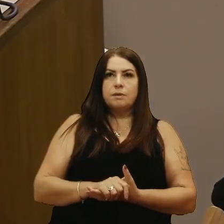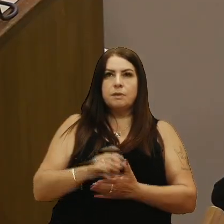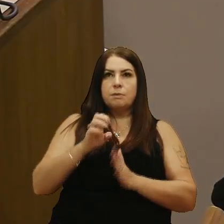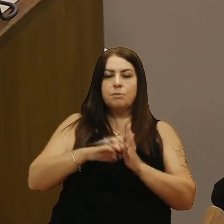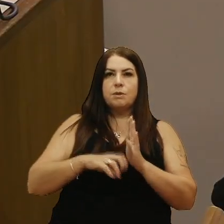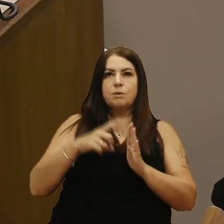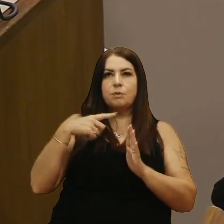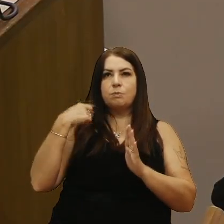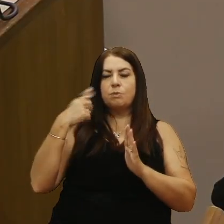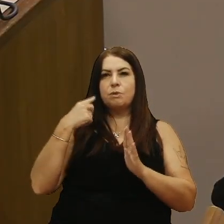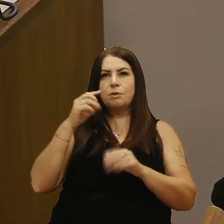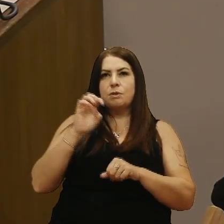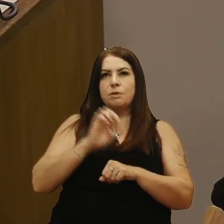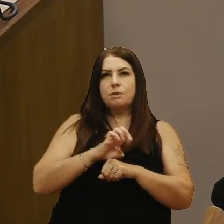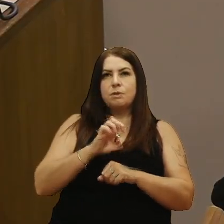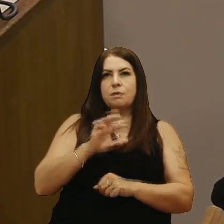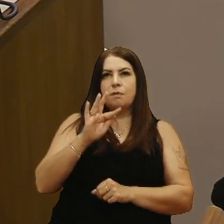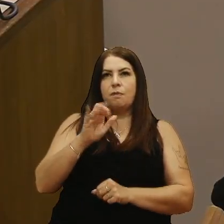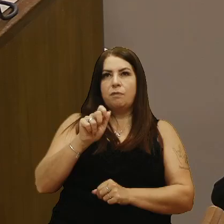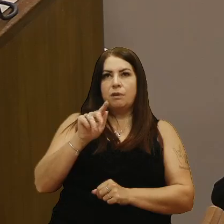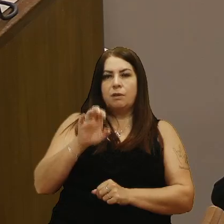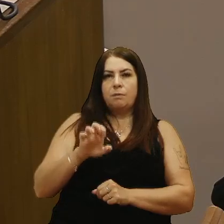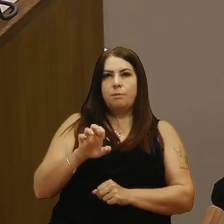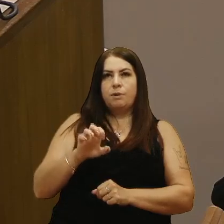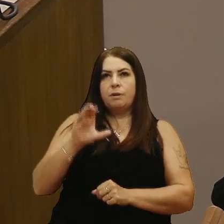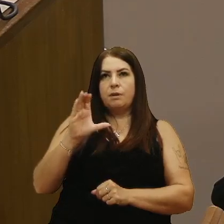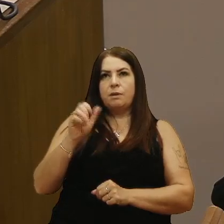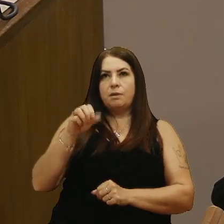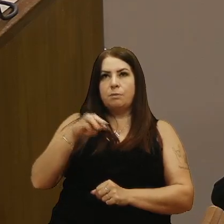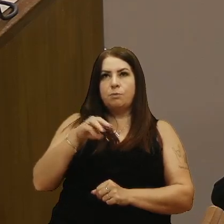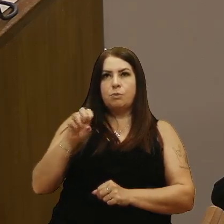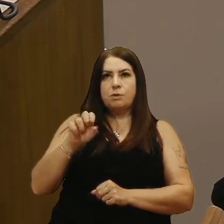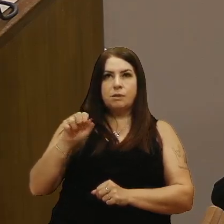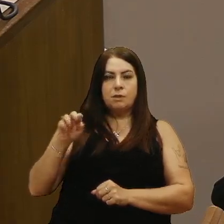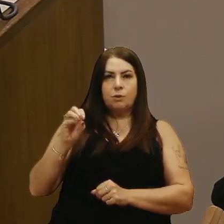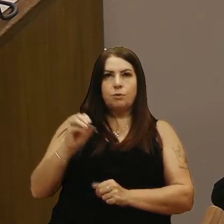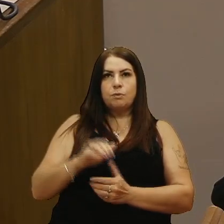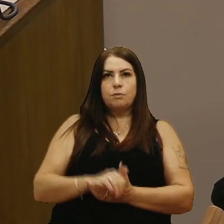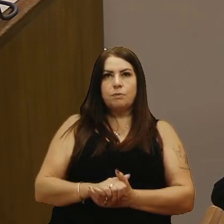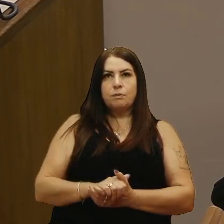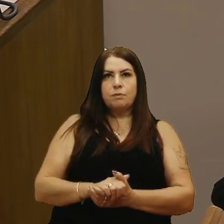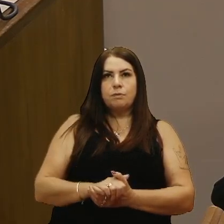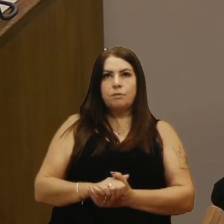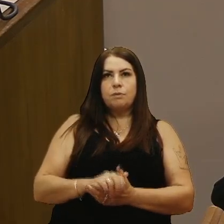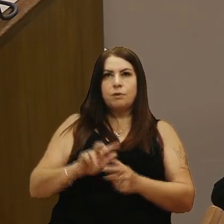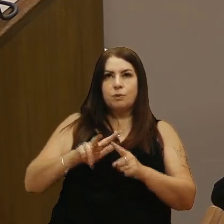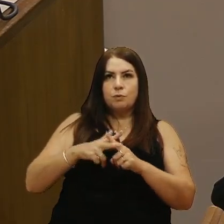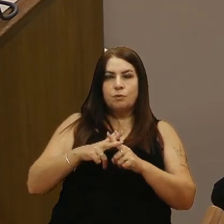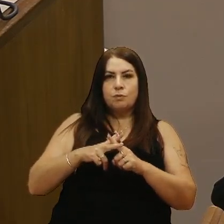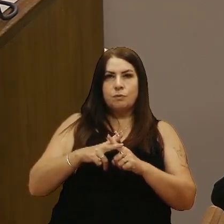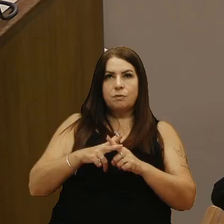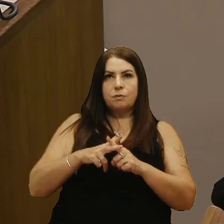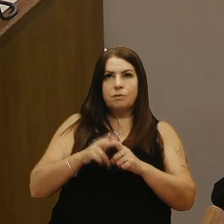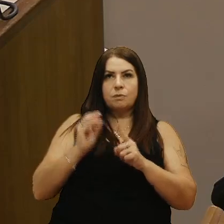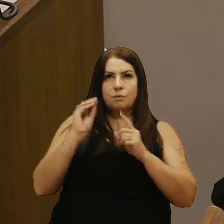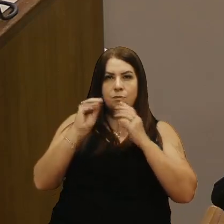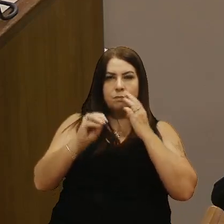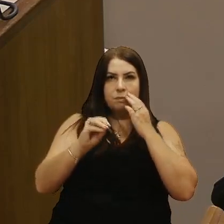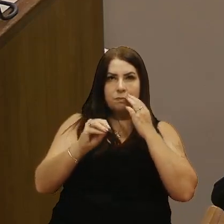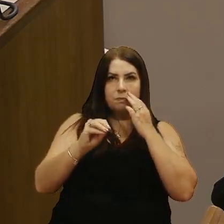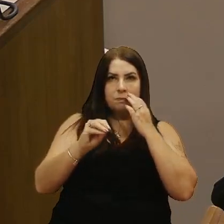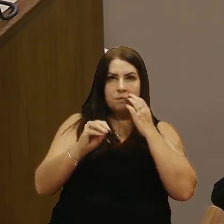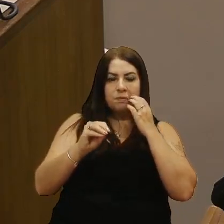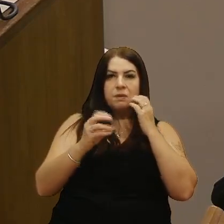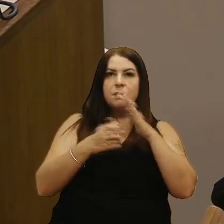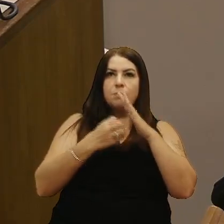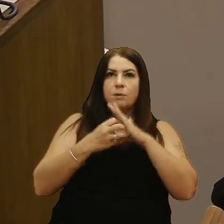do deputado estadual Felipe Camossato. É o que eu falei, eles corrigiram. Estava postado e a imprensa postou